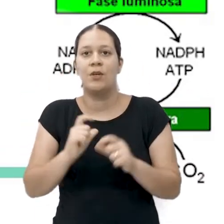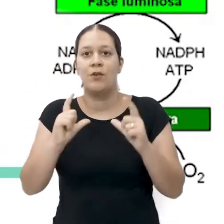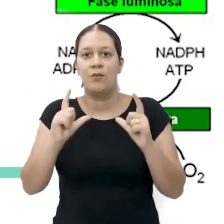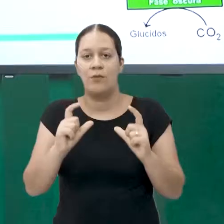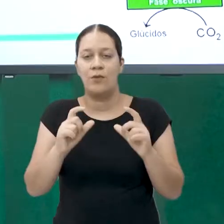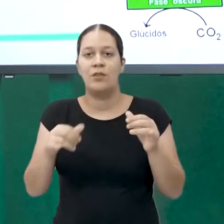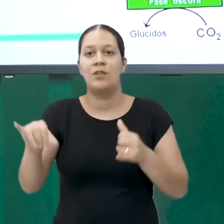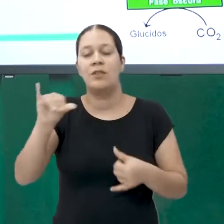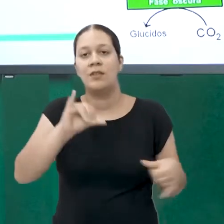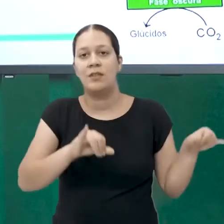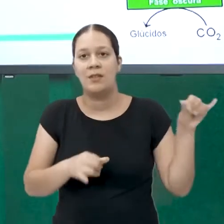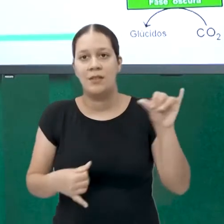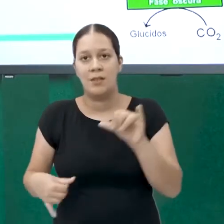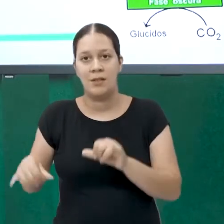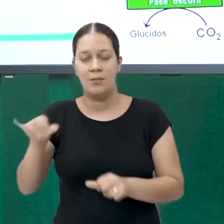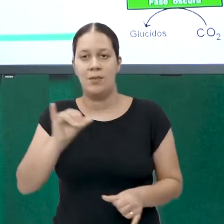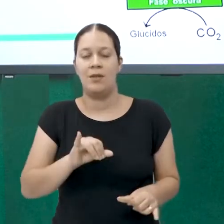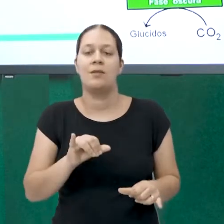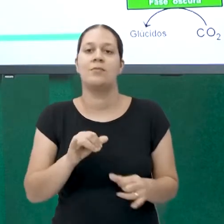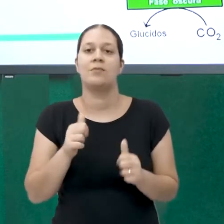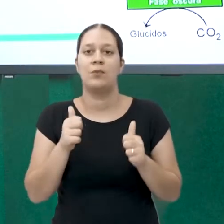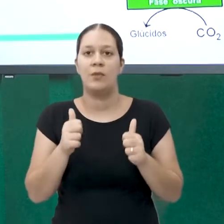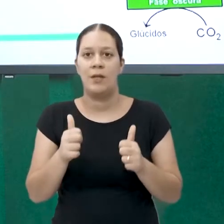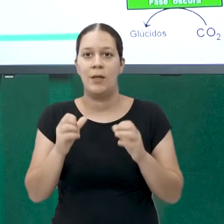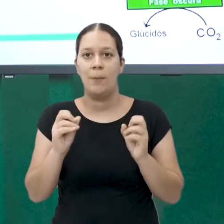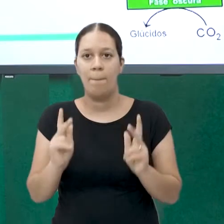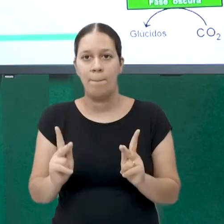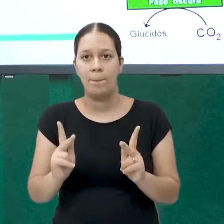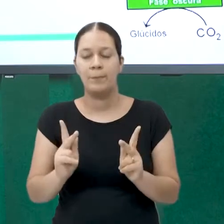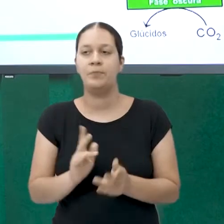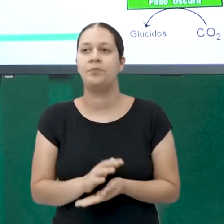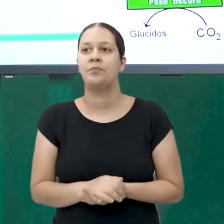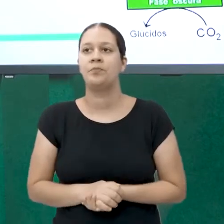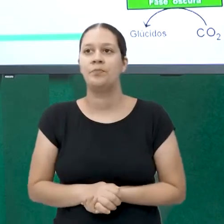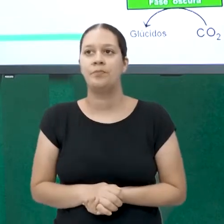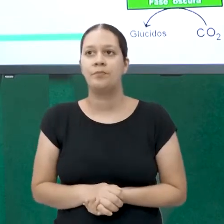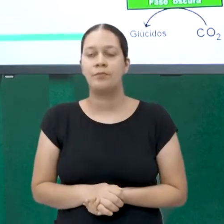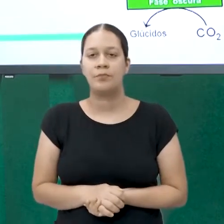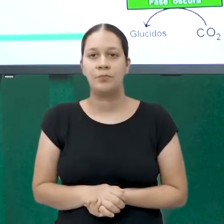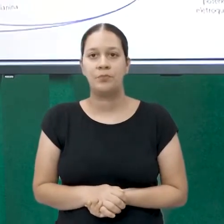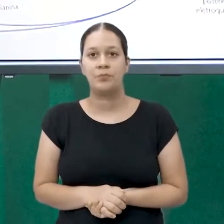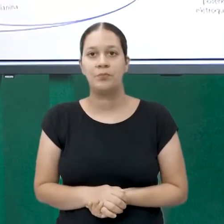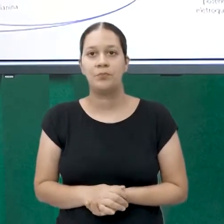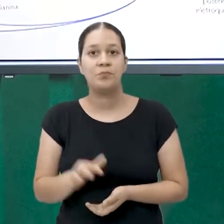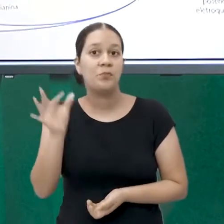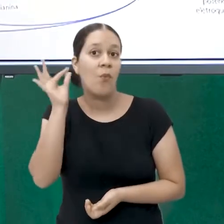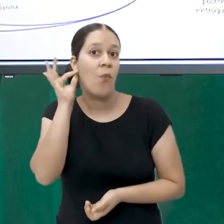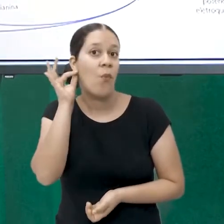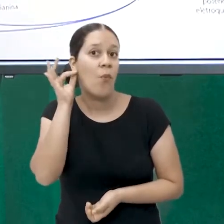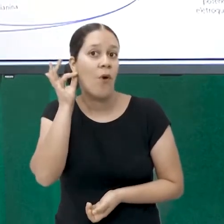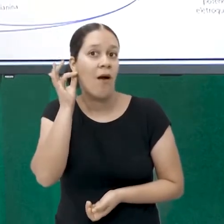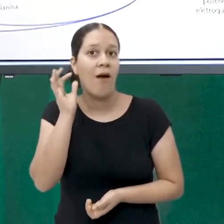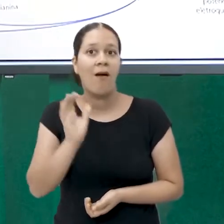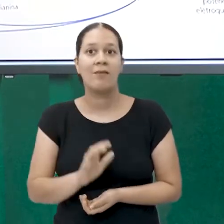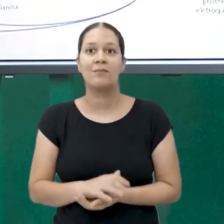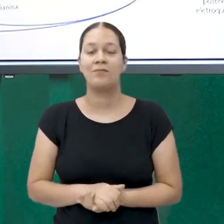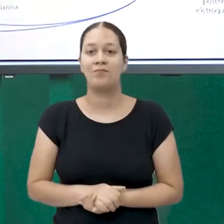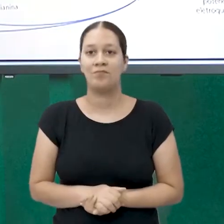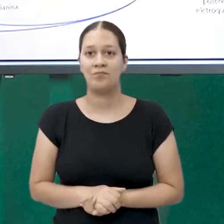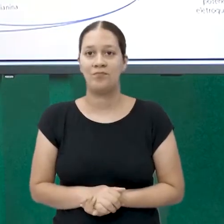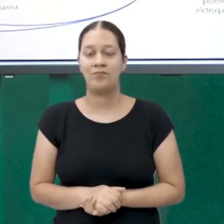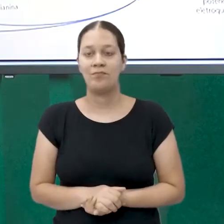escura, fotoquímica e etapa química. Ok? Vamos lá.